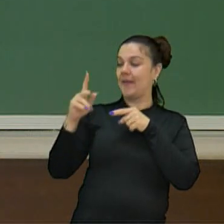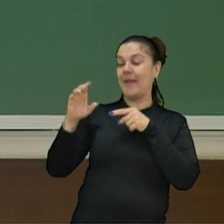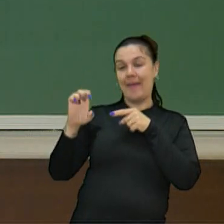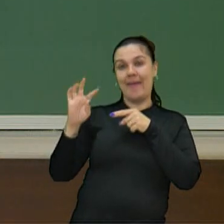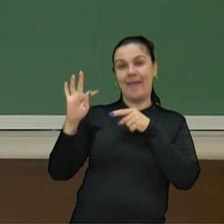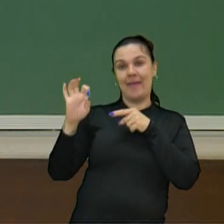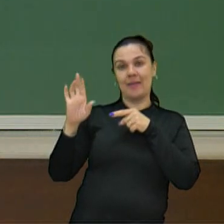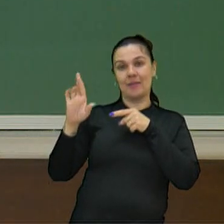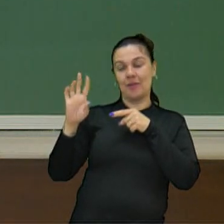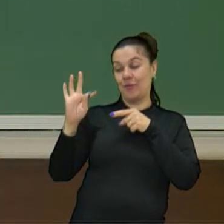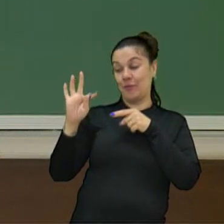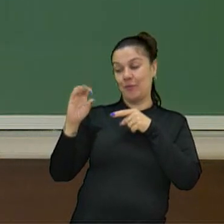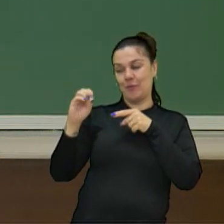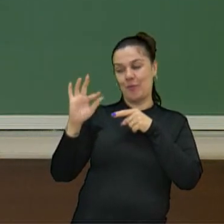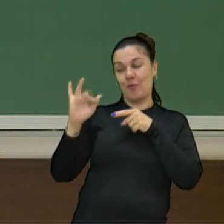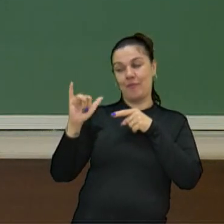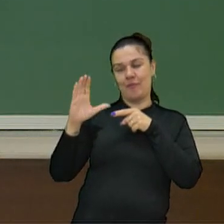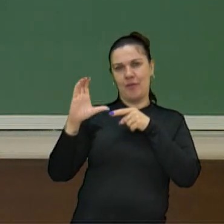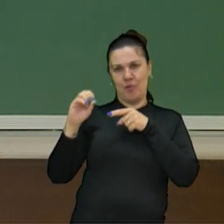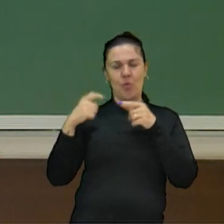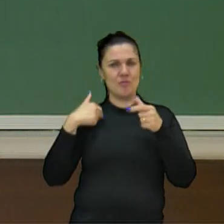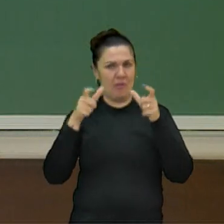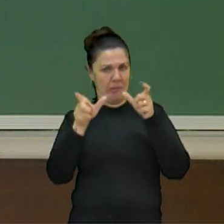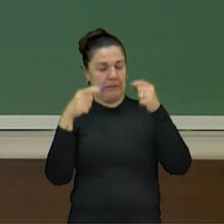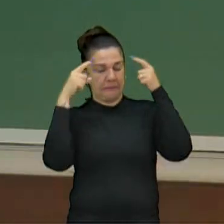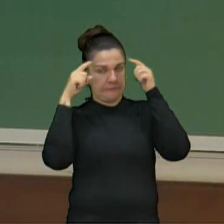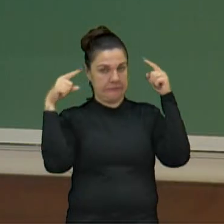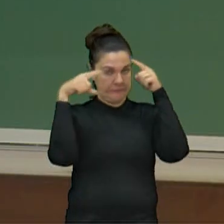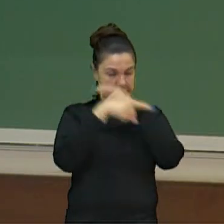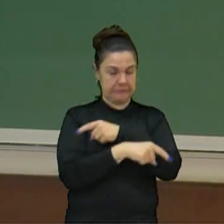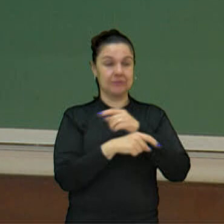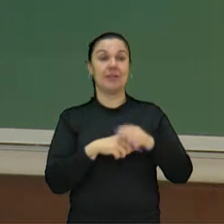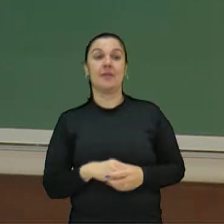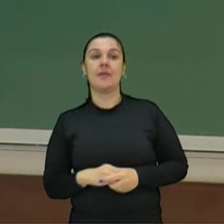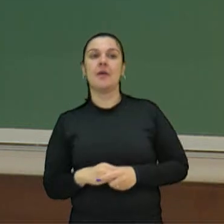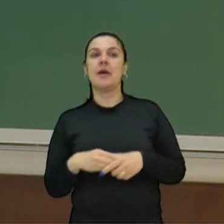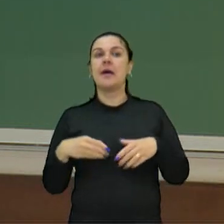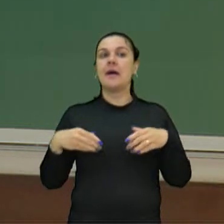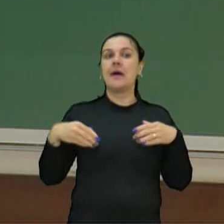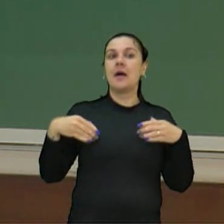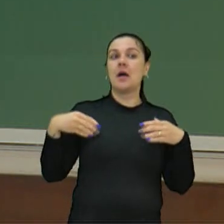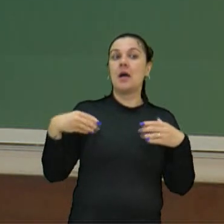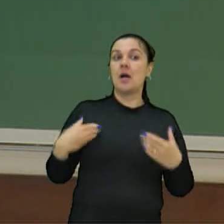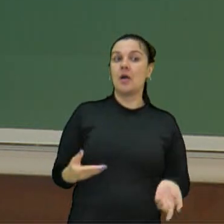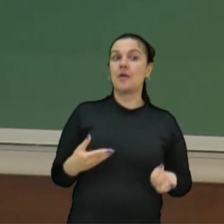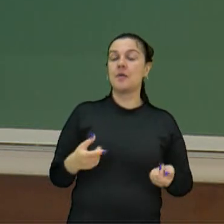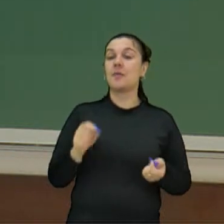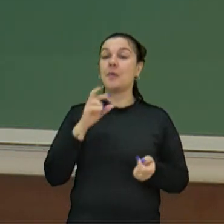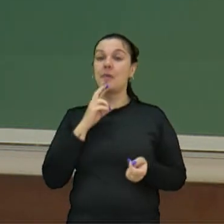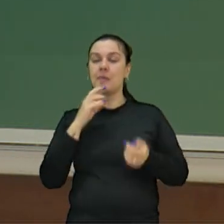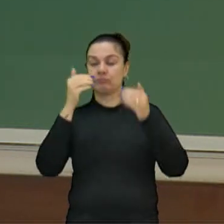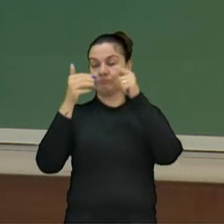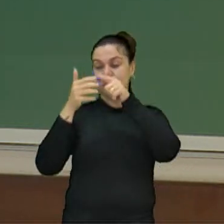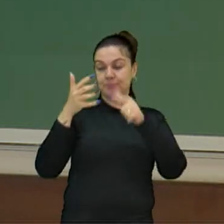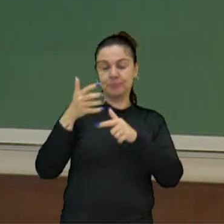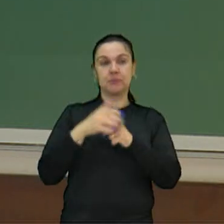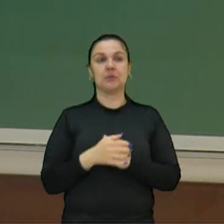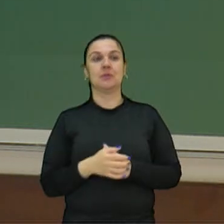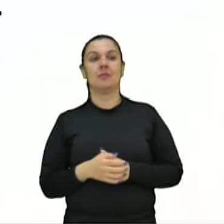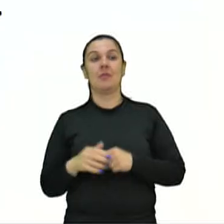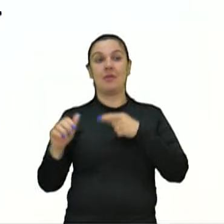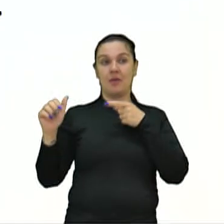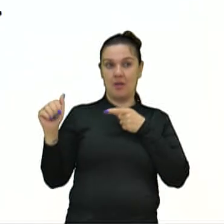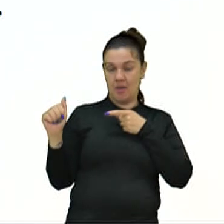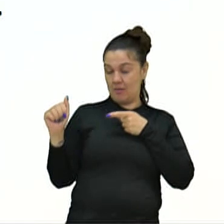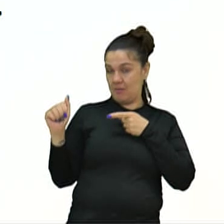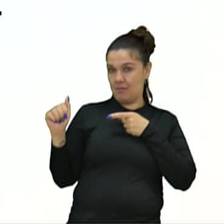errado. Heterotrófica. Nossa, a professora tá enrolando a língua aqui hoje. Então vamos ver, qual é a sequência correta? Respiração